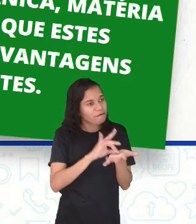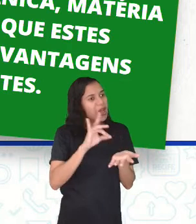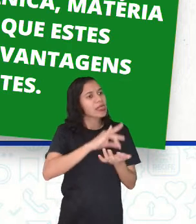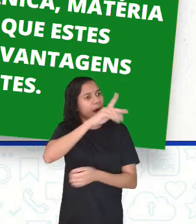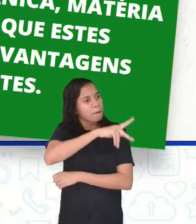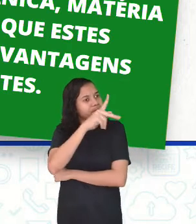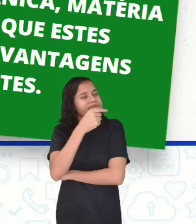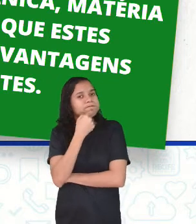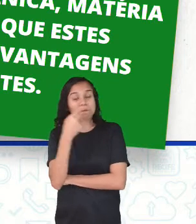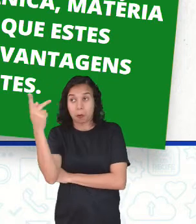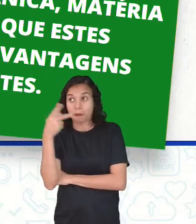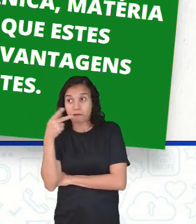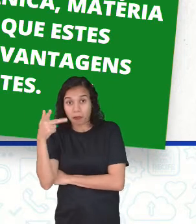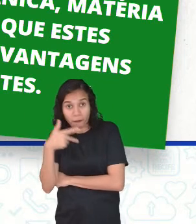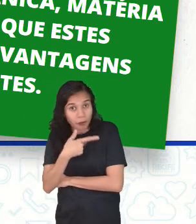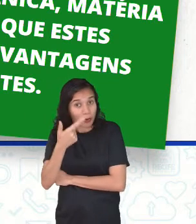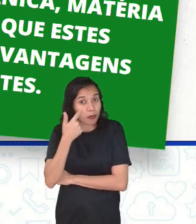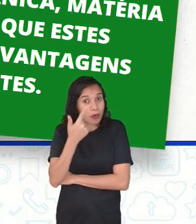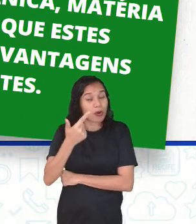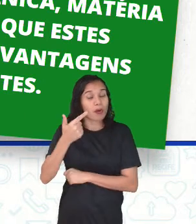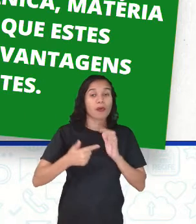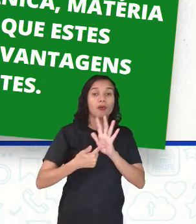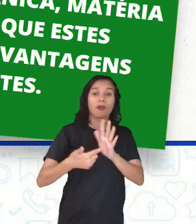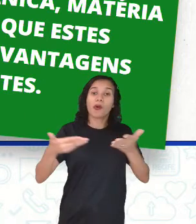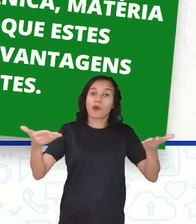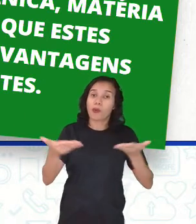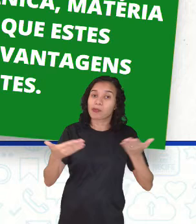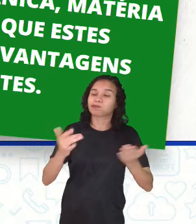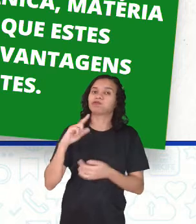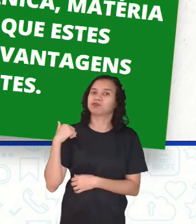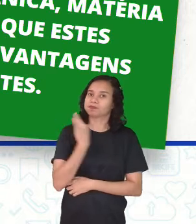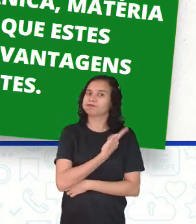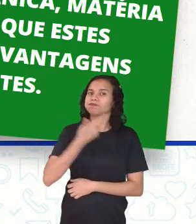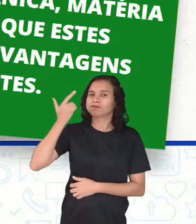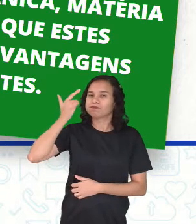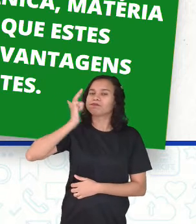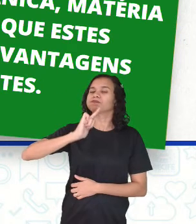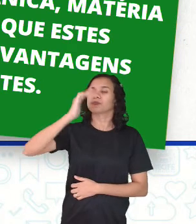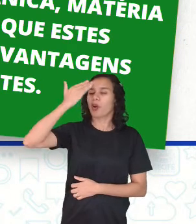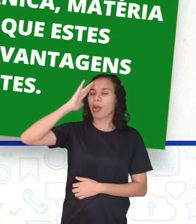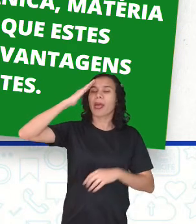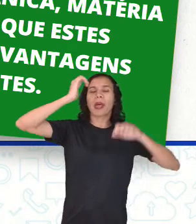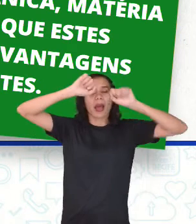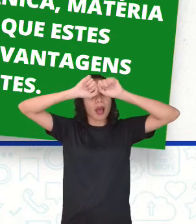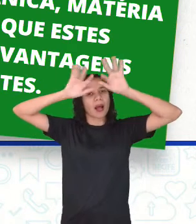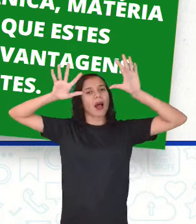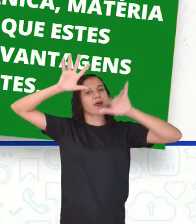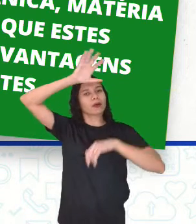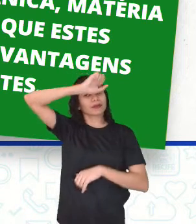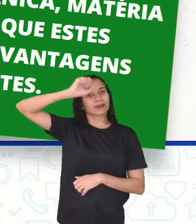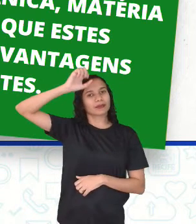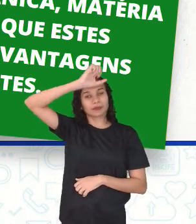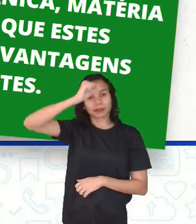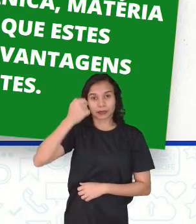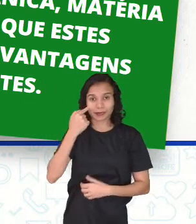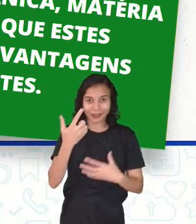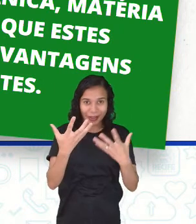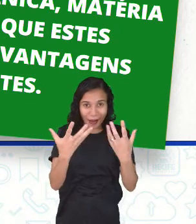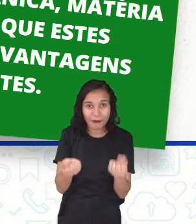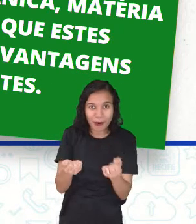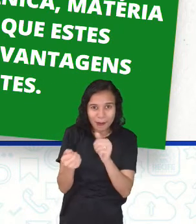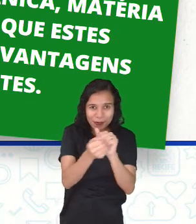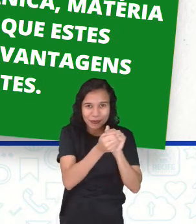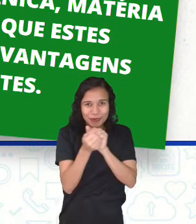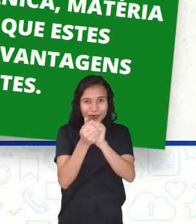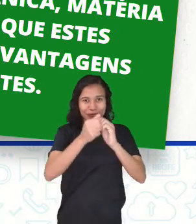professora, aquilo que a senhora se propôs a apresentar para a gente conseguiu entender, a gente conseguiu aprender. Então, vamos juntos